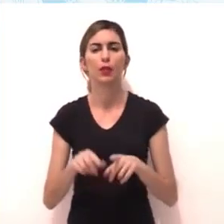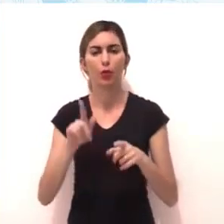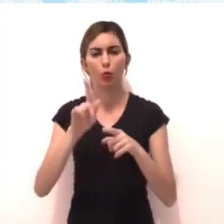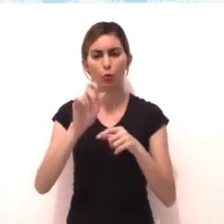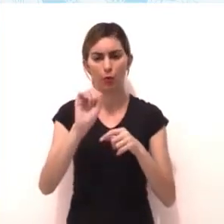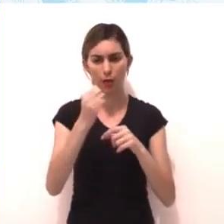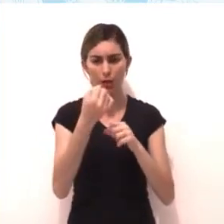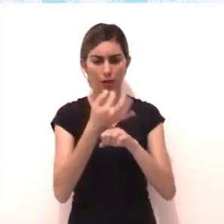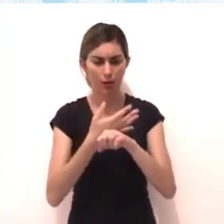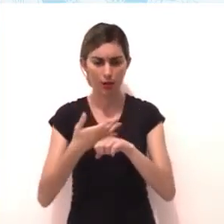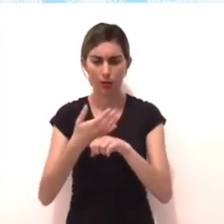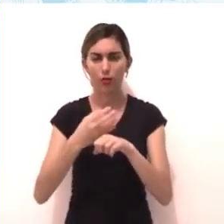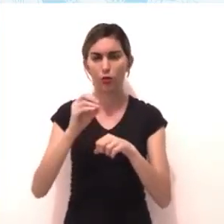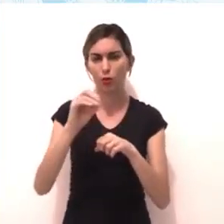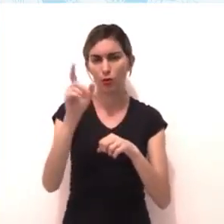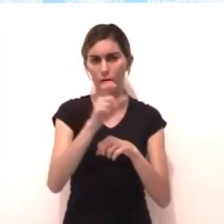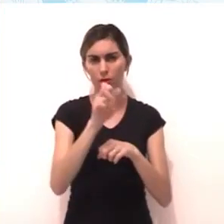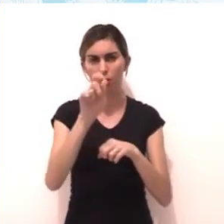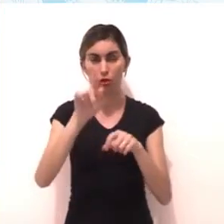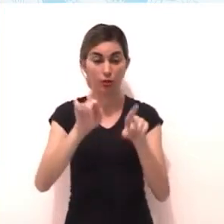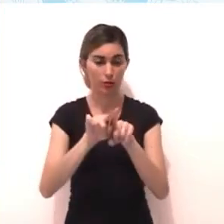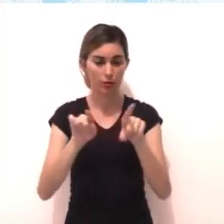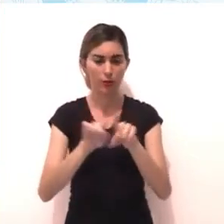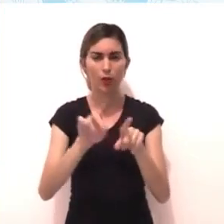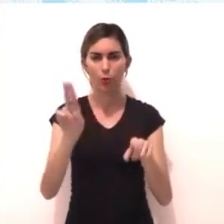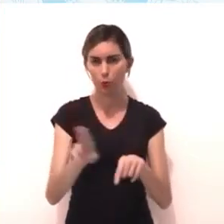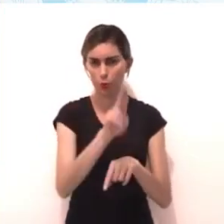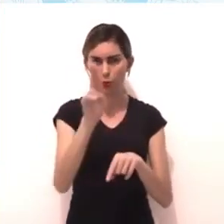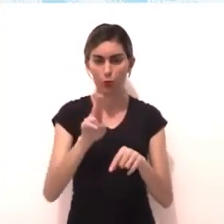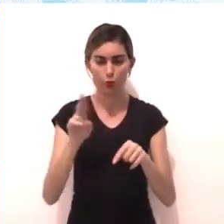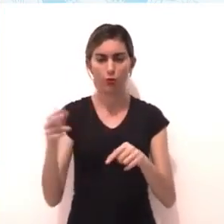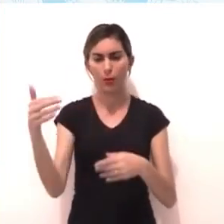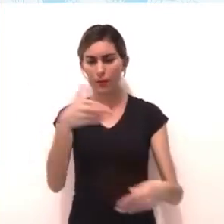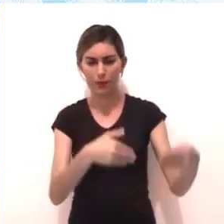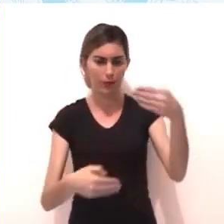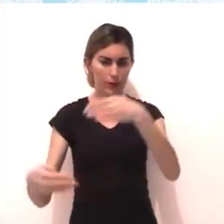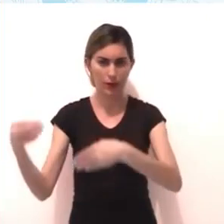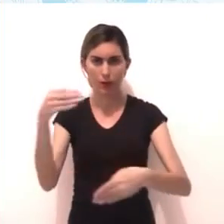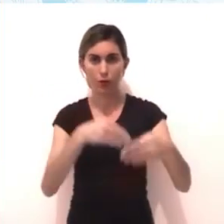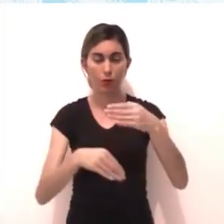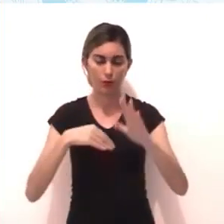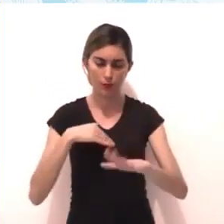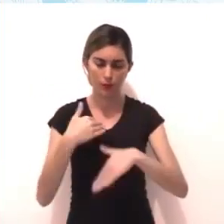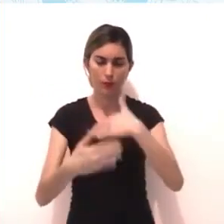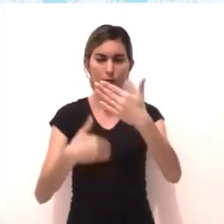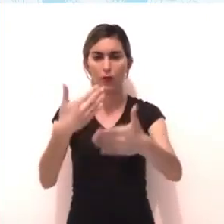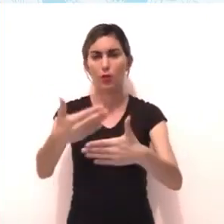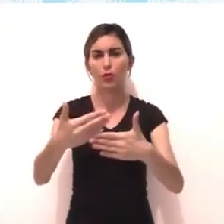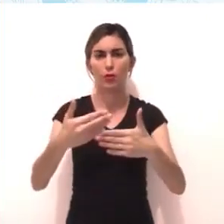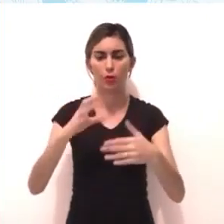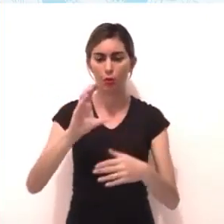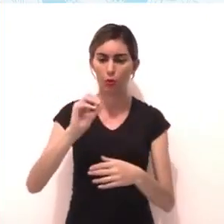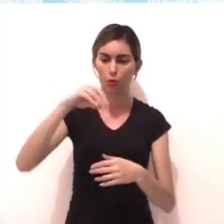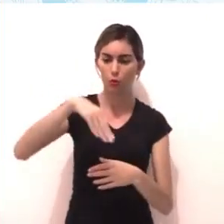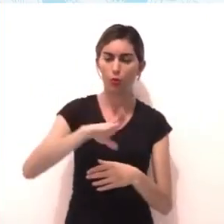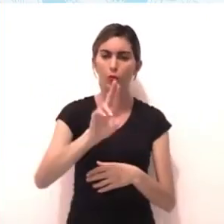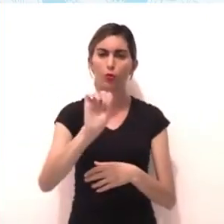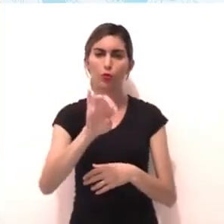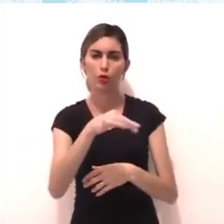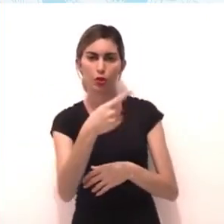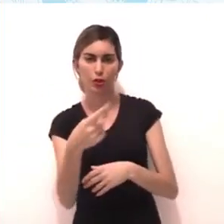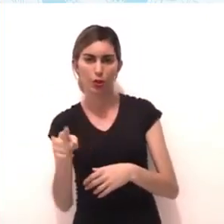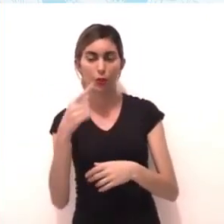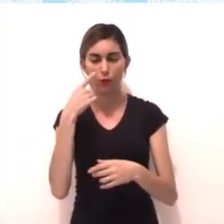gás oxigênio, ele também é utilizado, ele participa do processo de combustão, como vocês podem